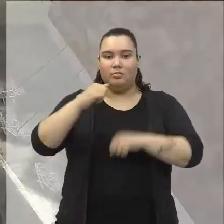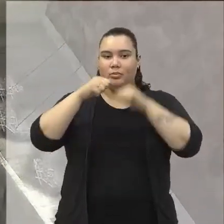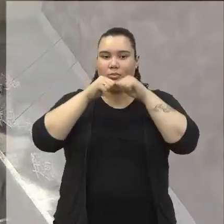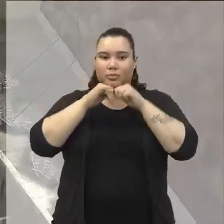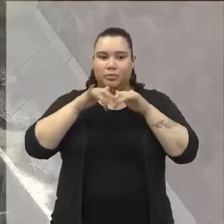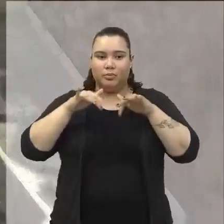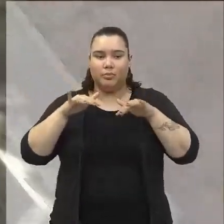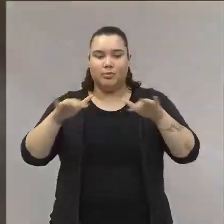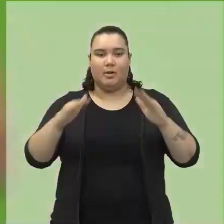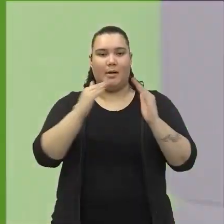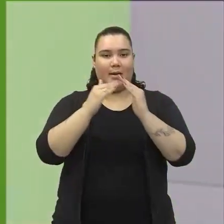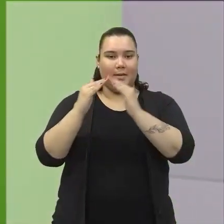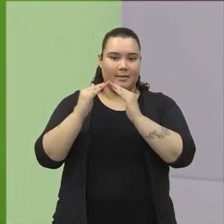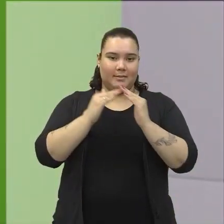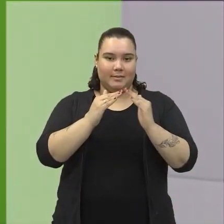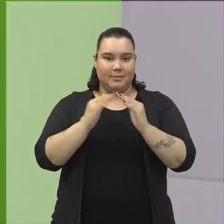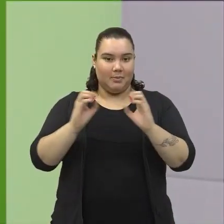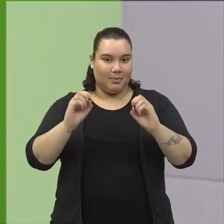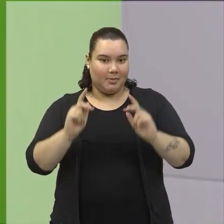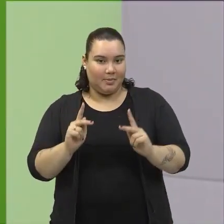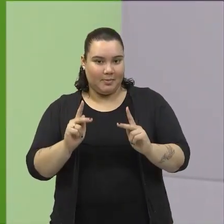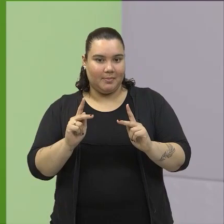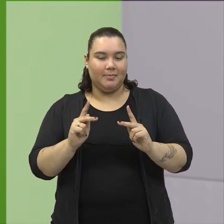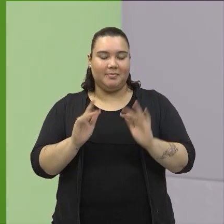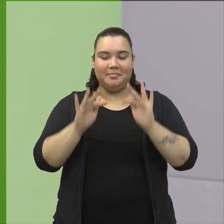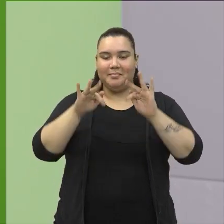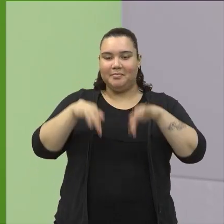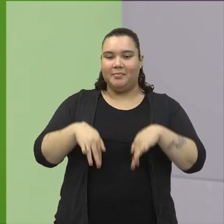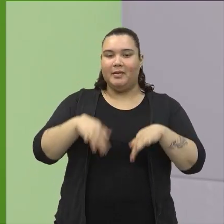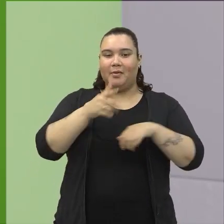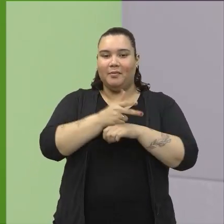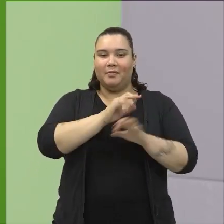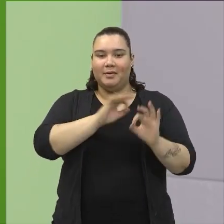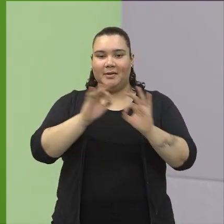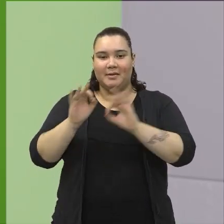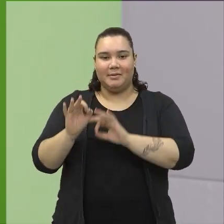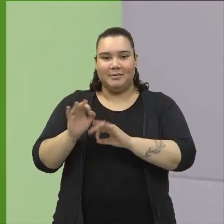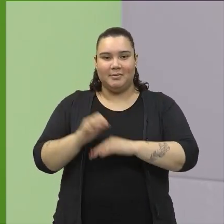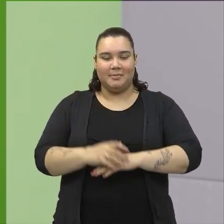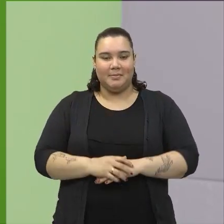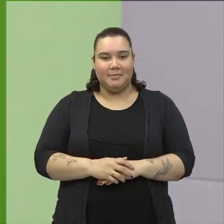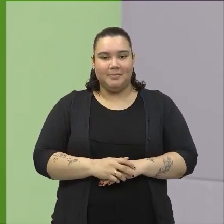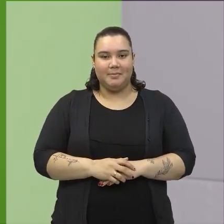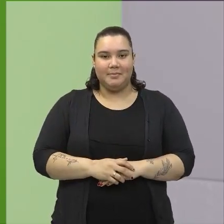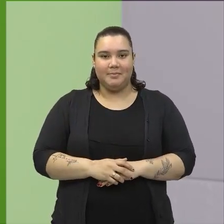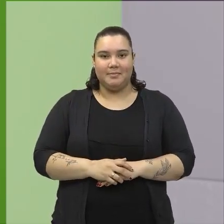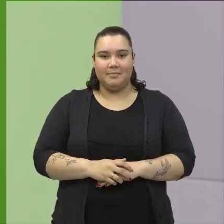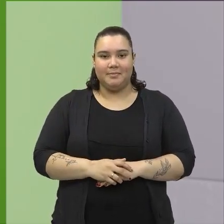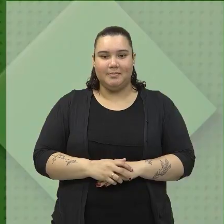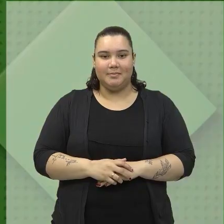elétrica para suas casas. Bom, pessoal, eu vou ficando por aqui. Até a próxima. Fui!